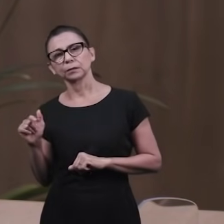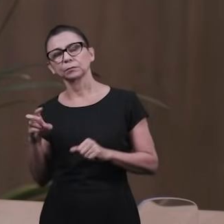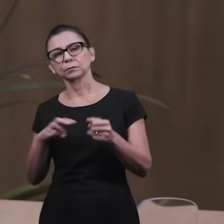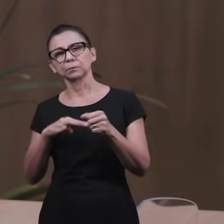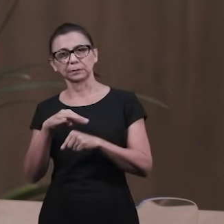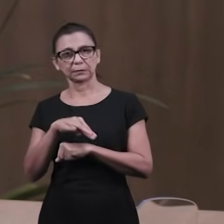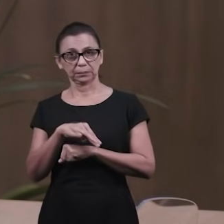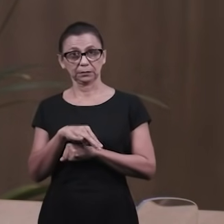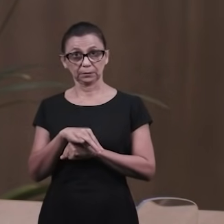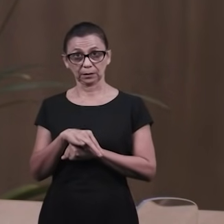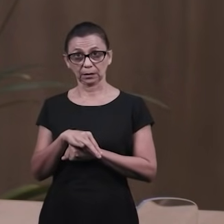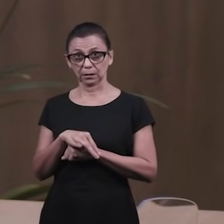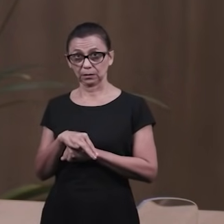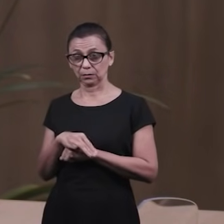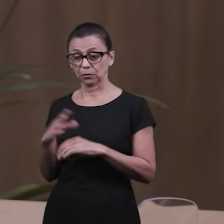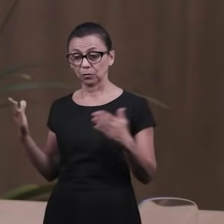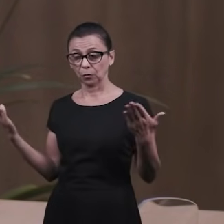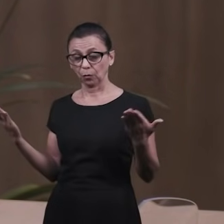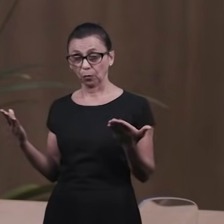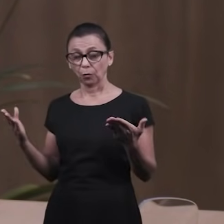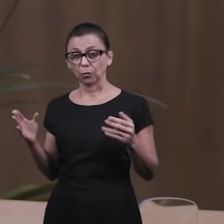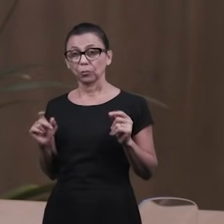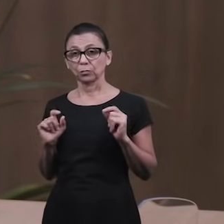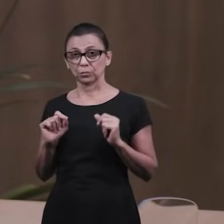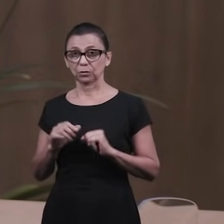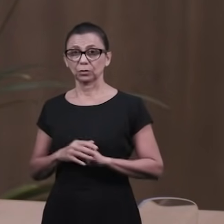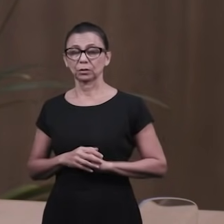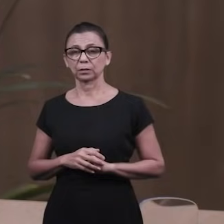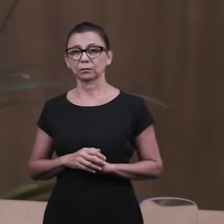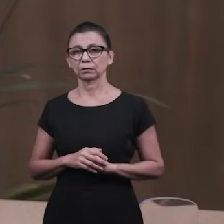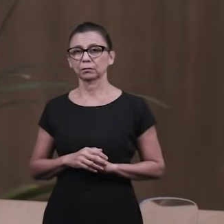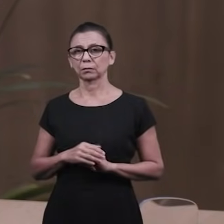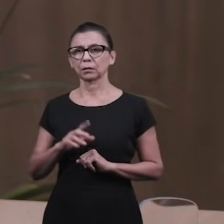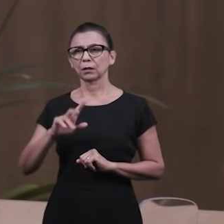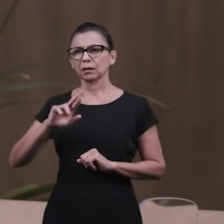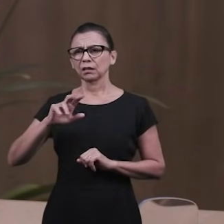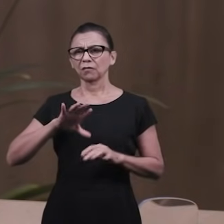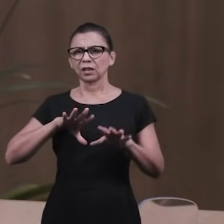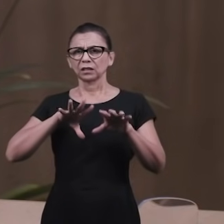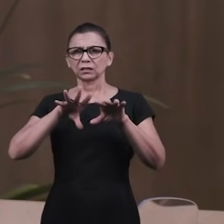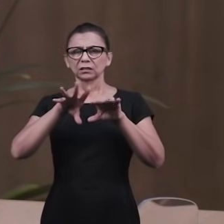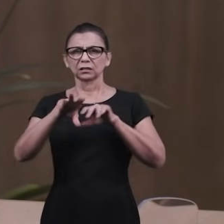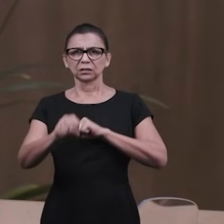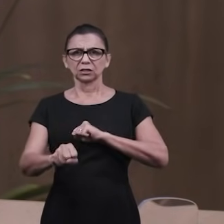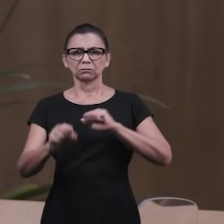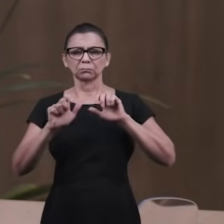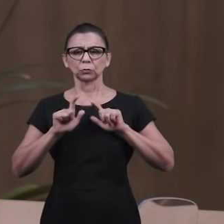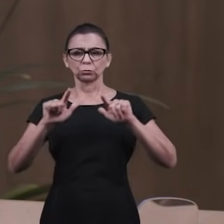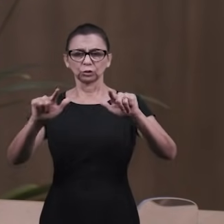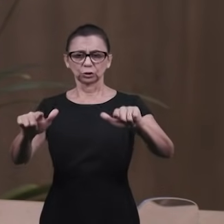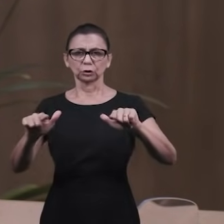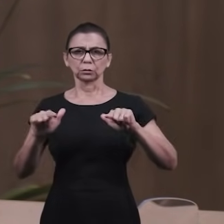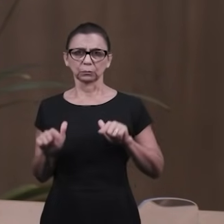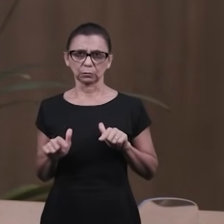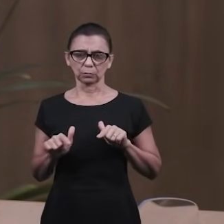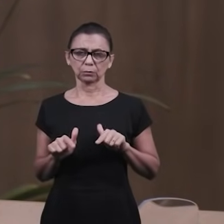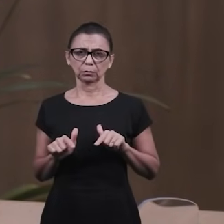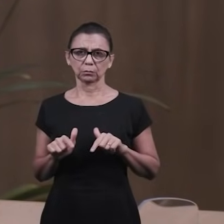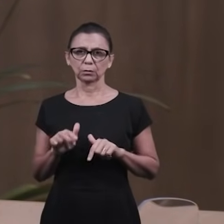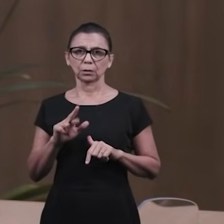o ministério, para nós, não é um título, não é uma profissão, é uma